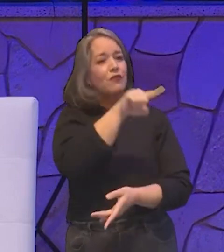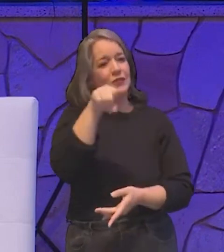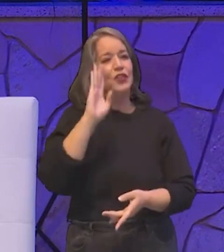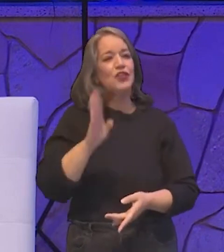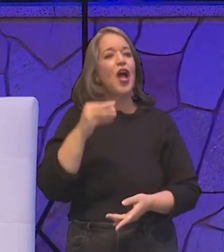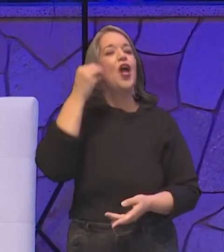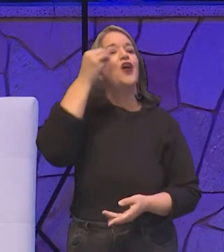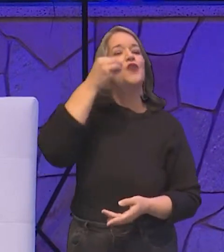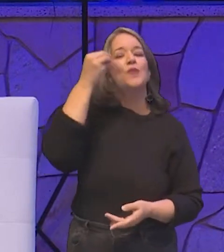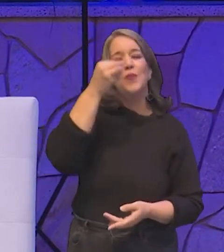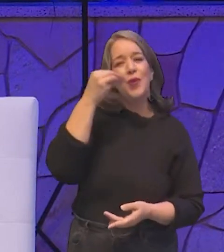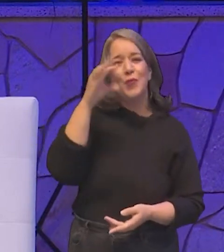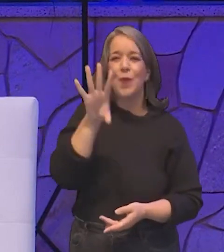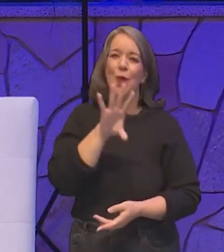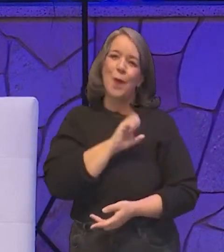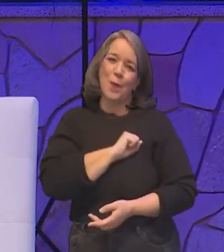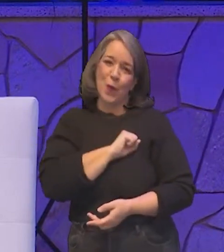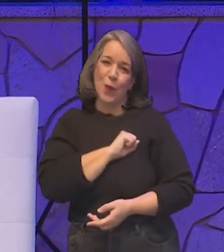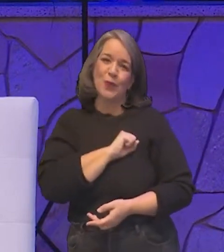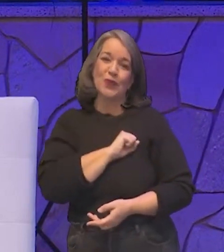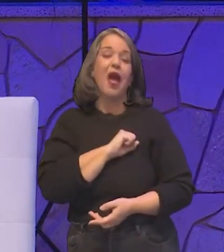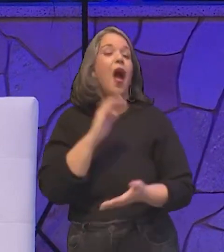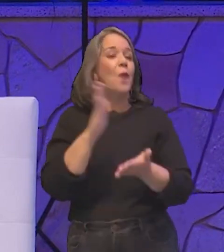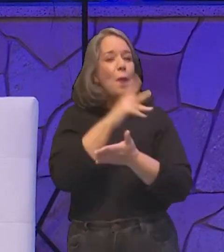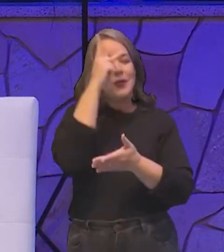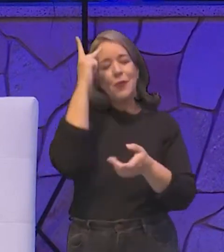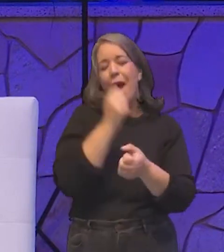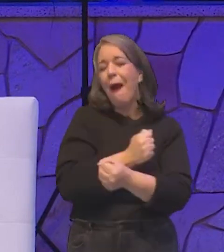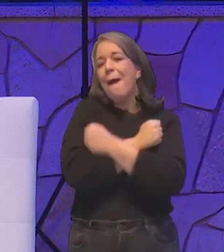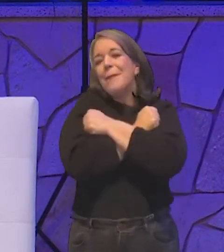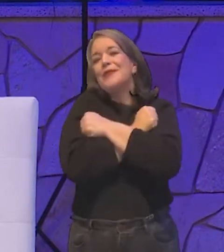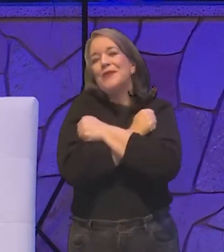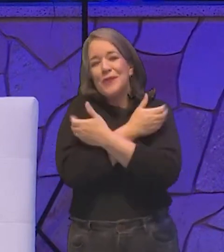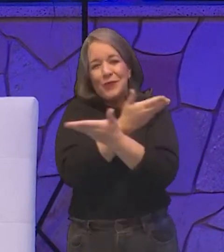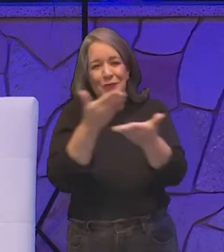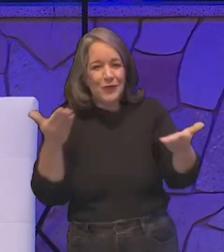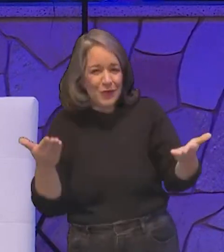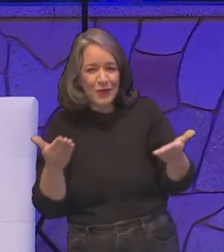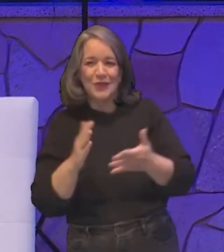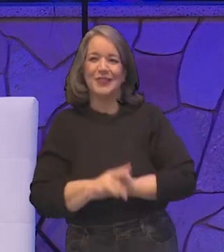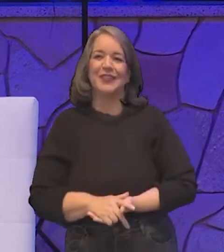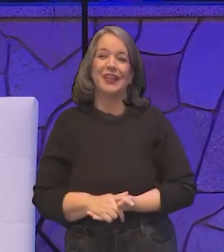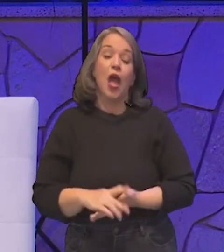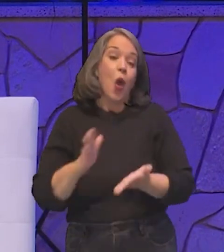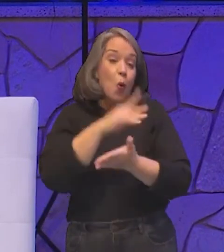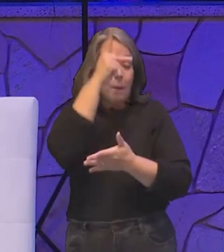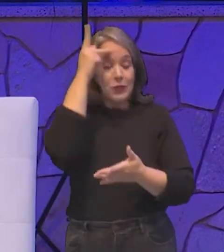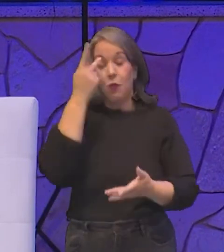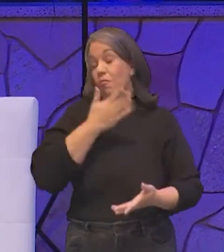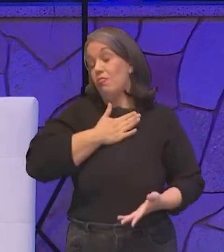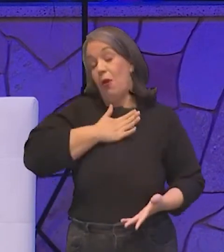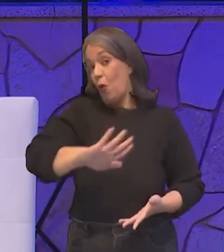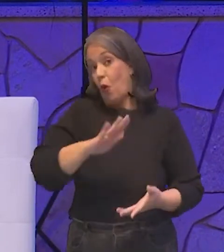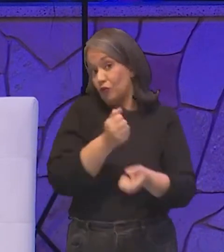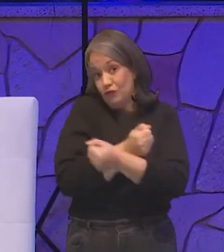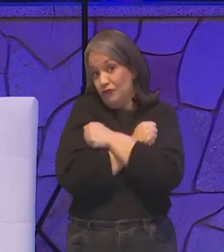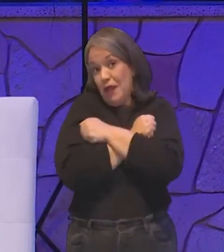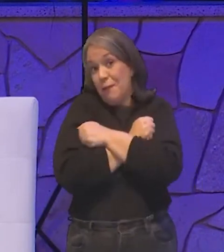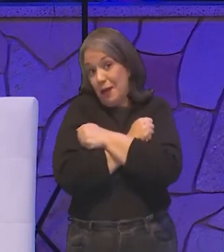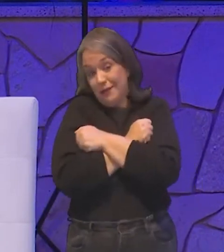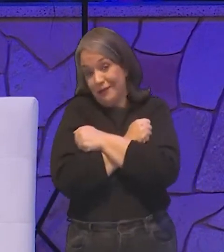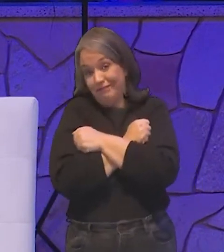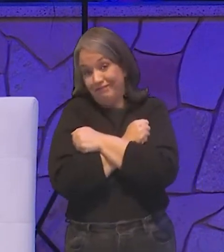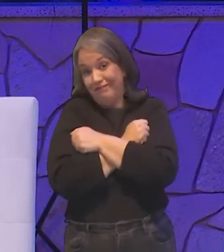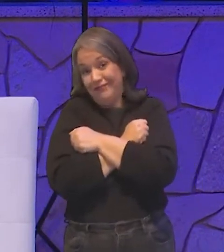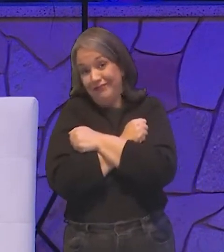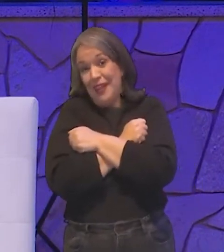de uma forma específica. Nem todos são abraçados da mesma forma, porque nem todos gostam de ser abraçados da mesma forma. Tem gente que nem gosta de ser